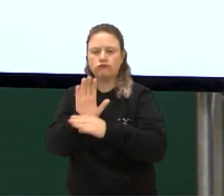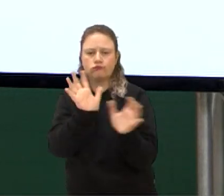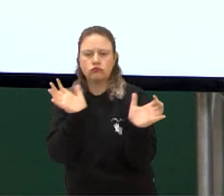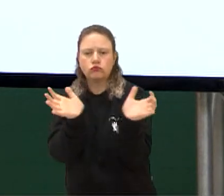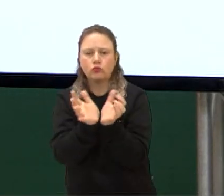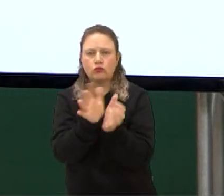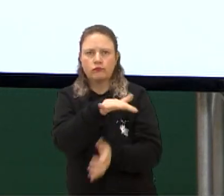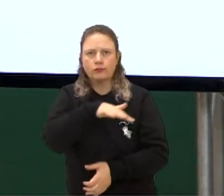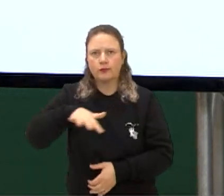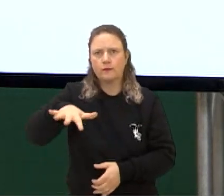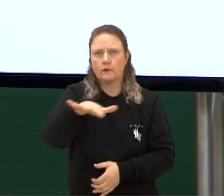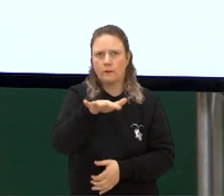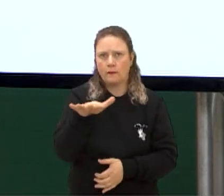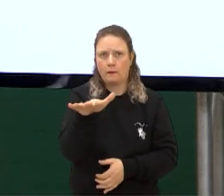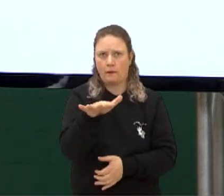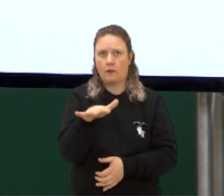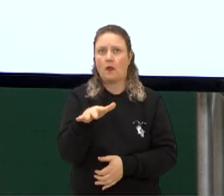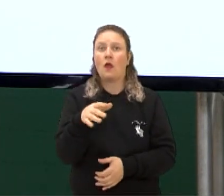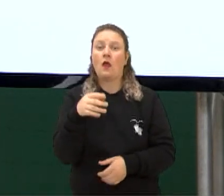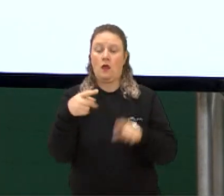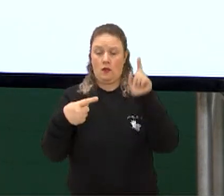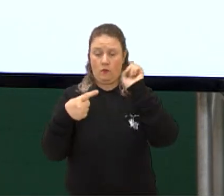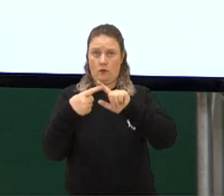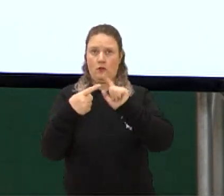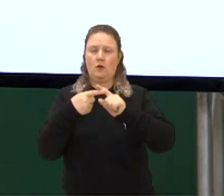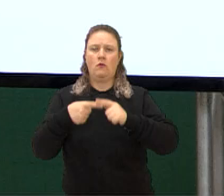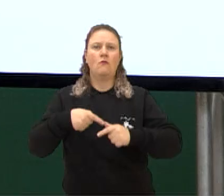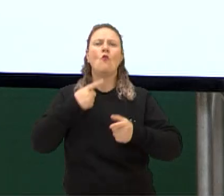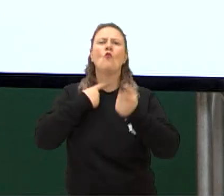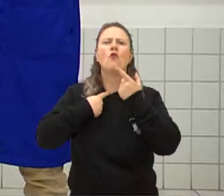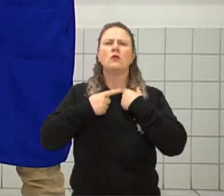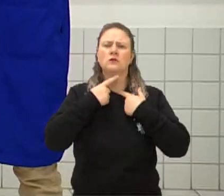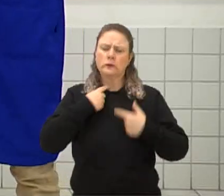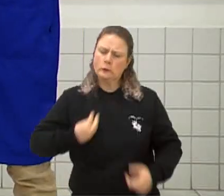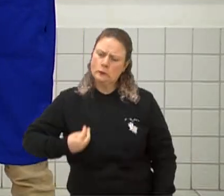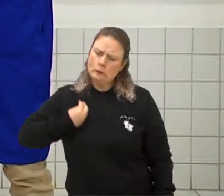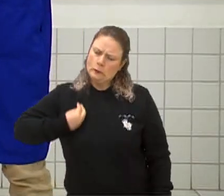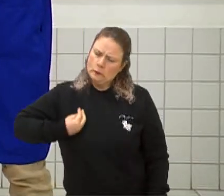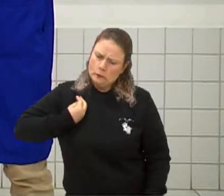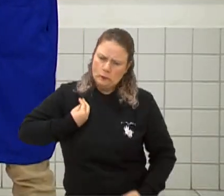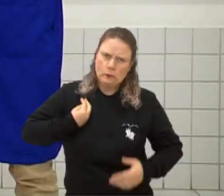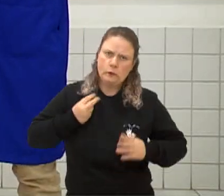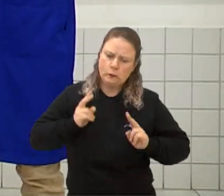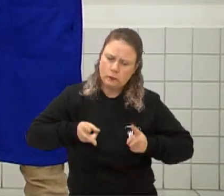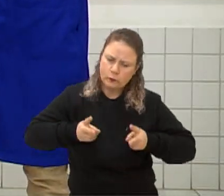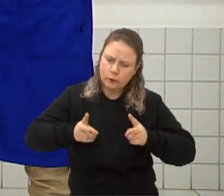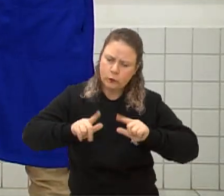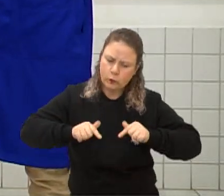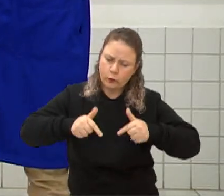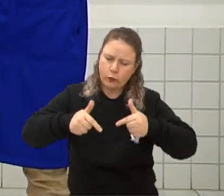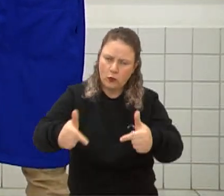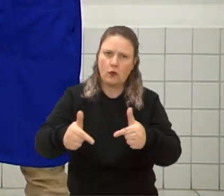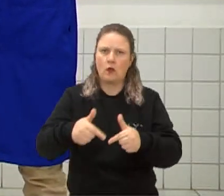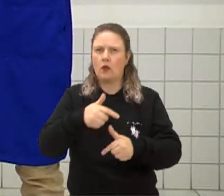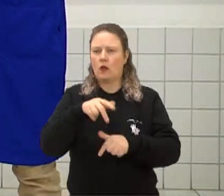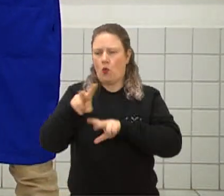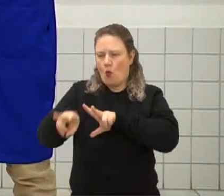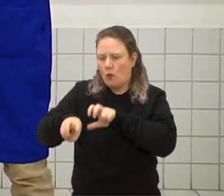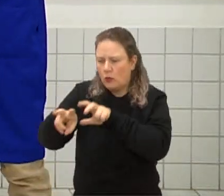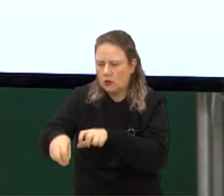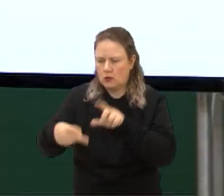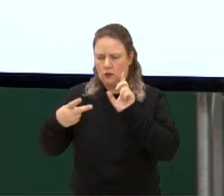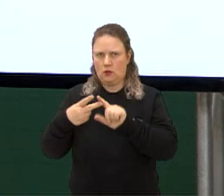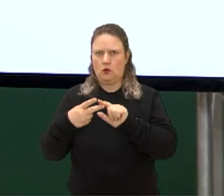ali apetitiva, relacionada aos desejos de sobrevivência, dentro da sociedade serão os produtores, os artesãos,